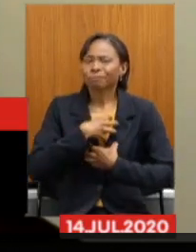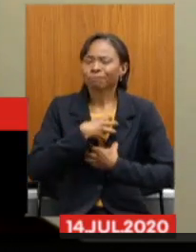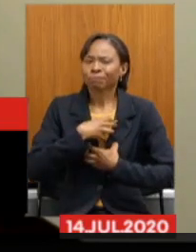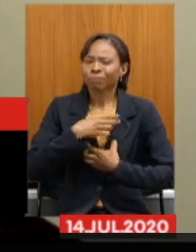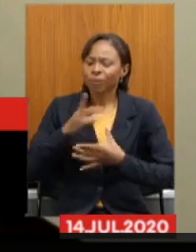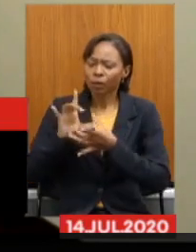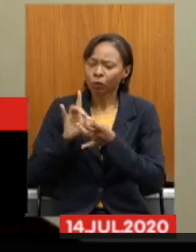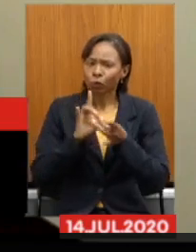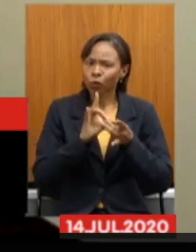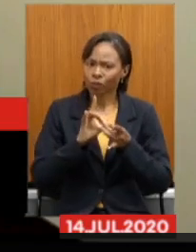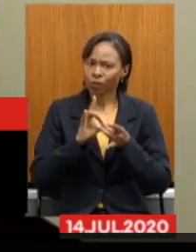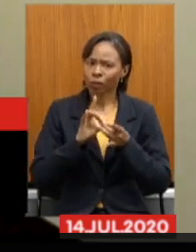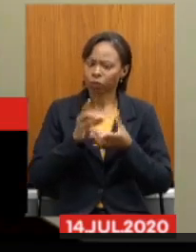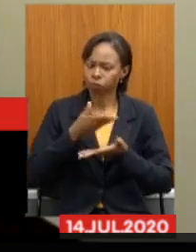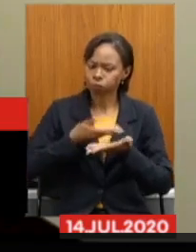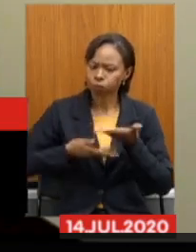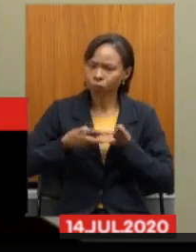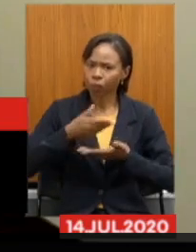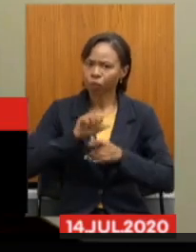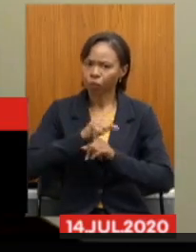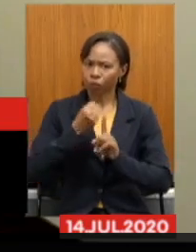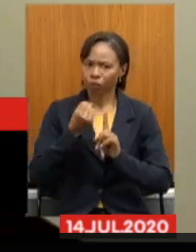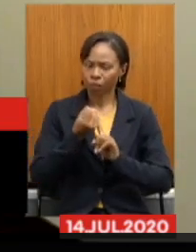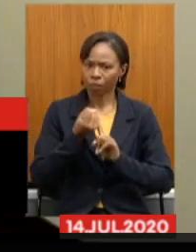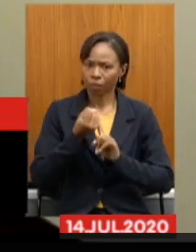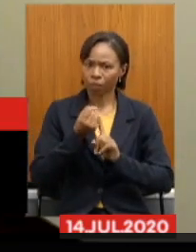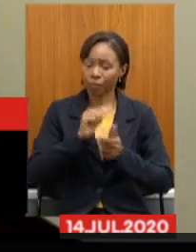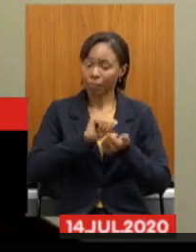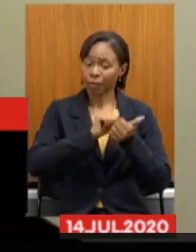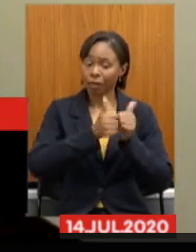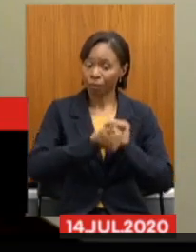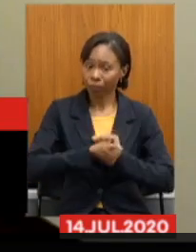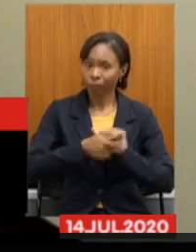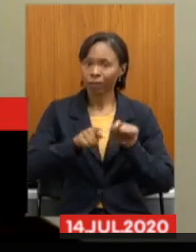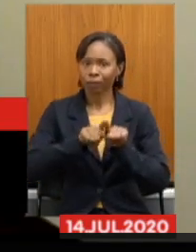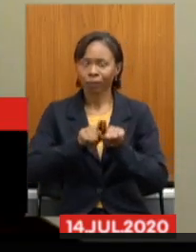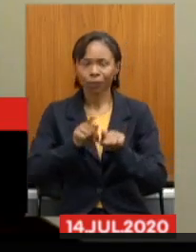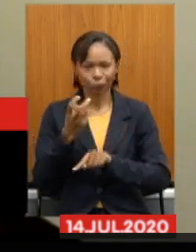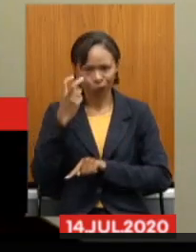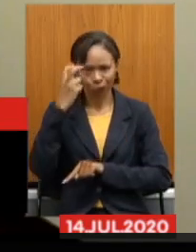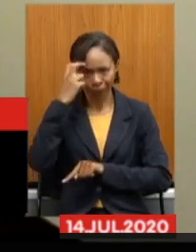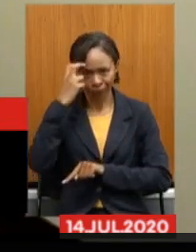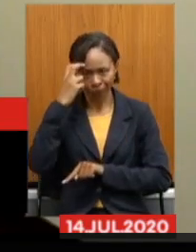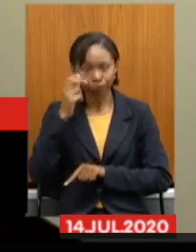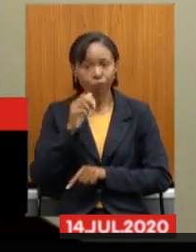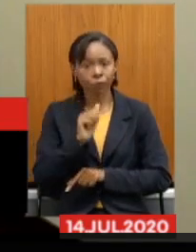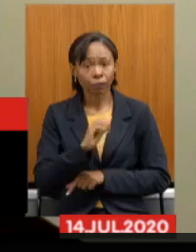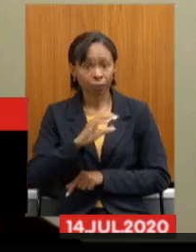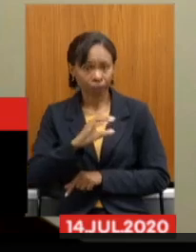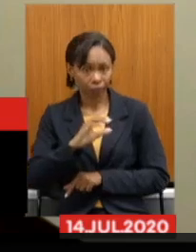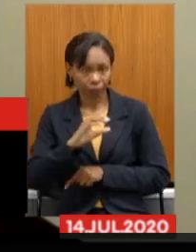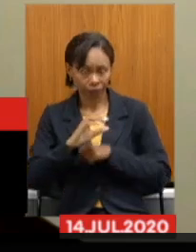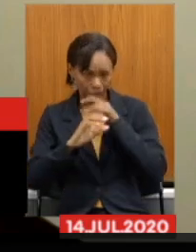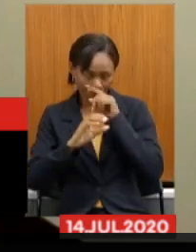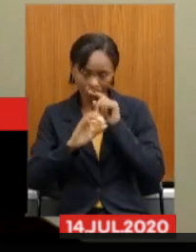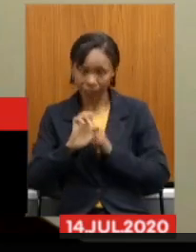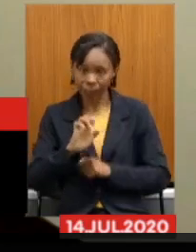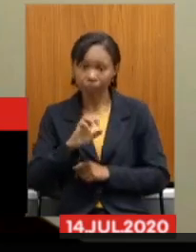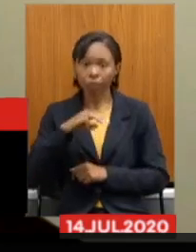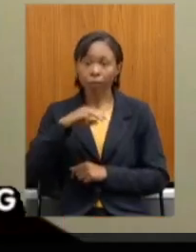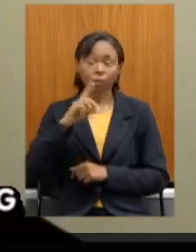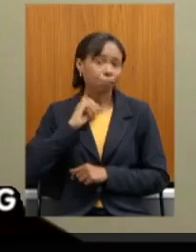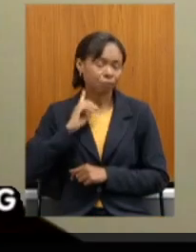social e desportiva e cultural. A Aceminas congrega, além